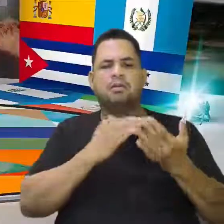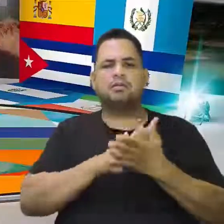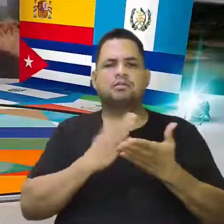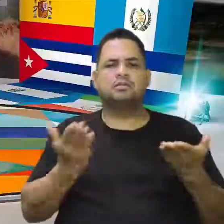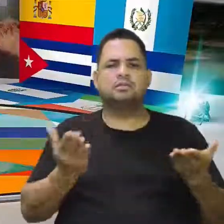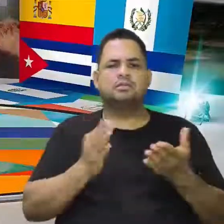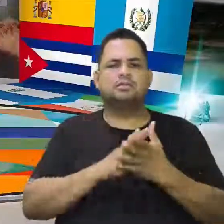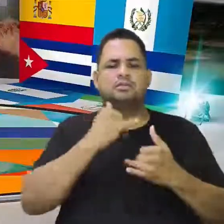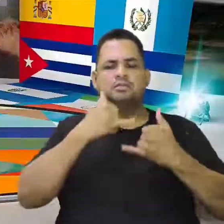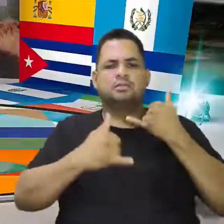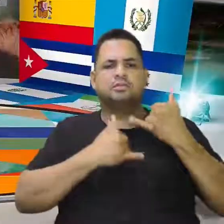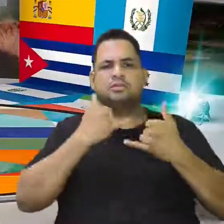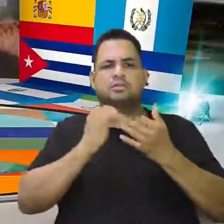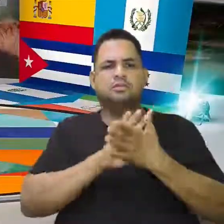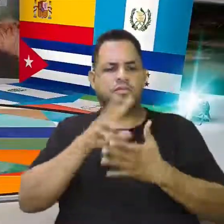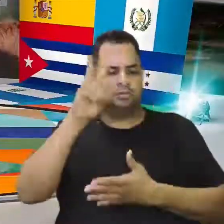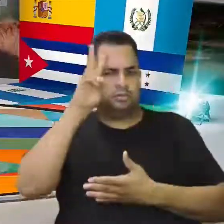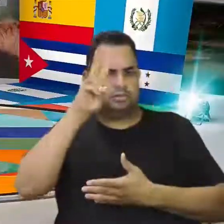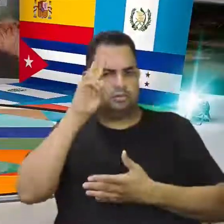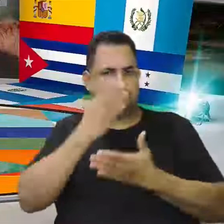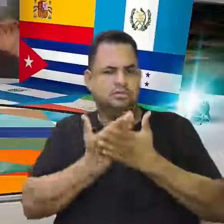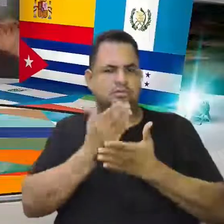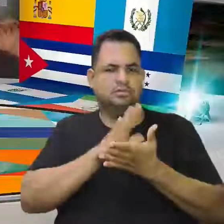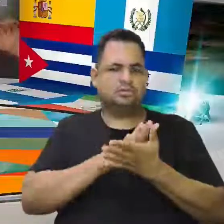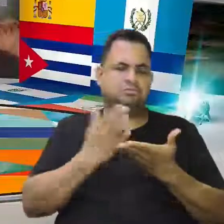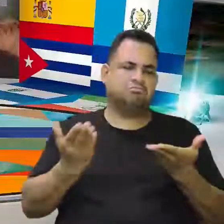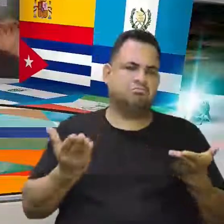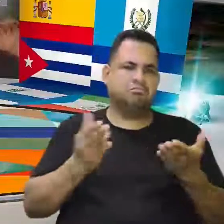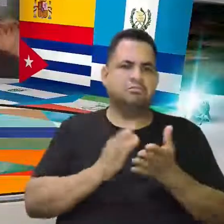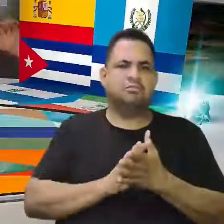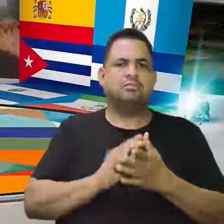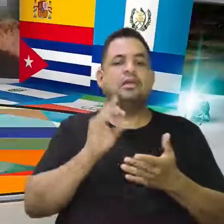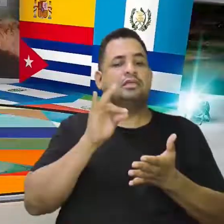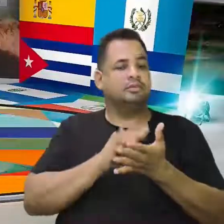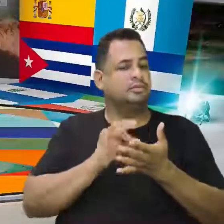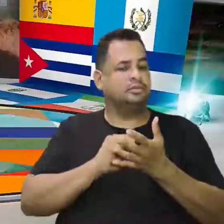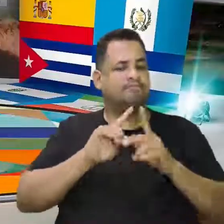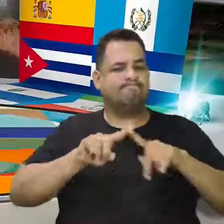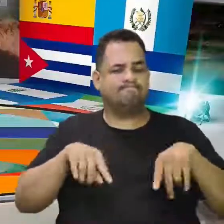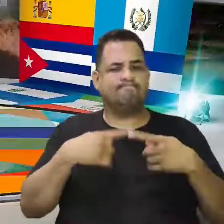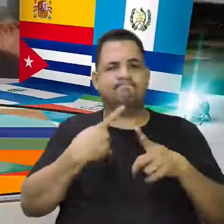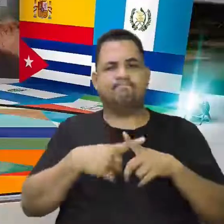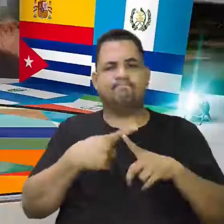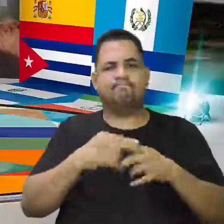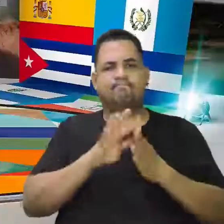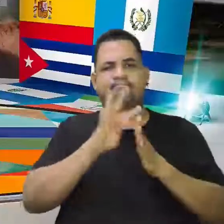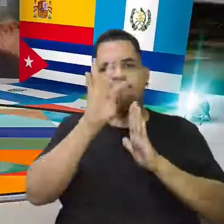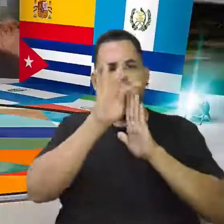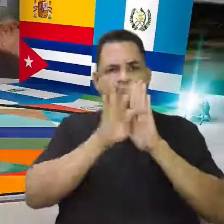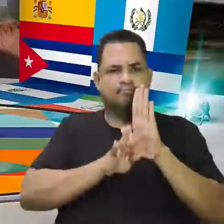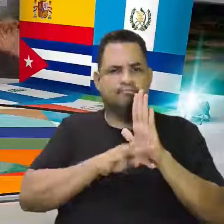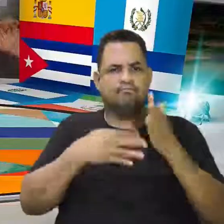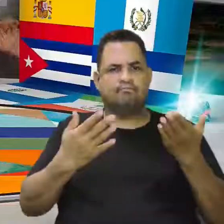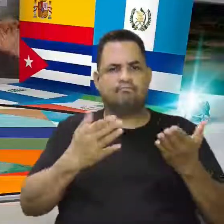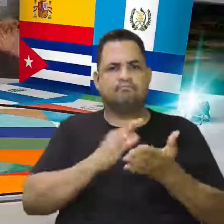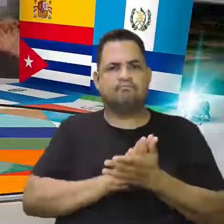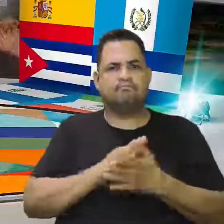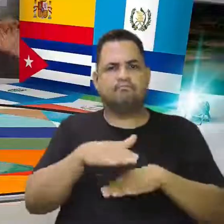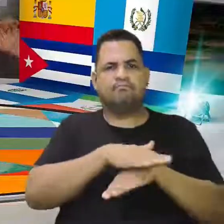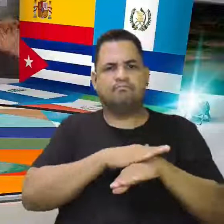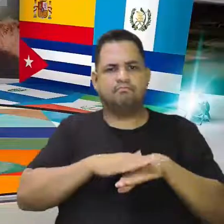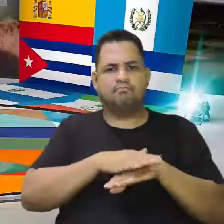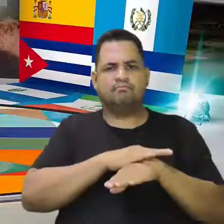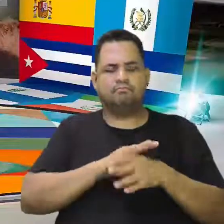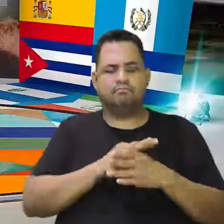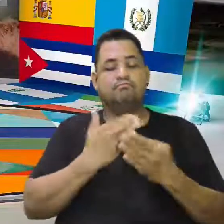gente brinca aqui com a história de traduzir, não traduzir, mas é uma realidade. Porque o texto, ele vai conversar